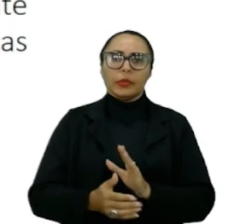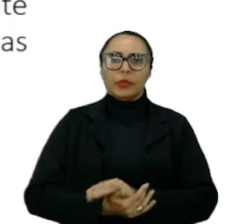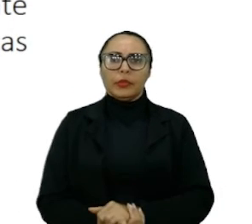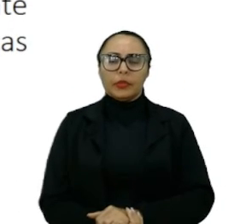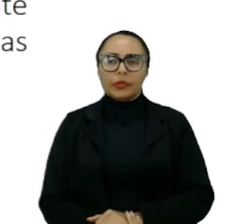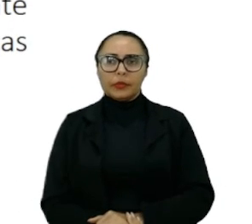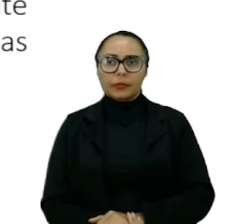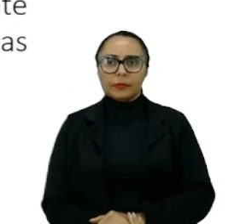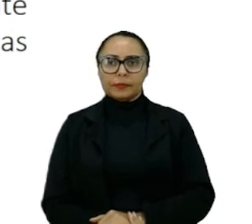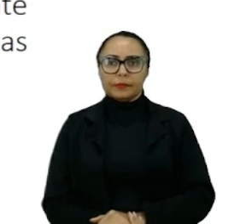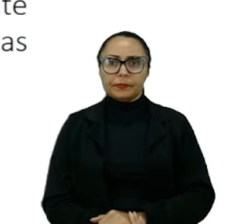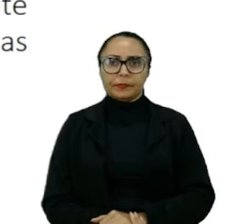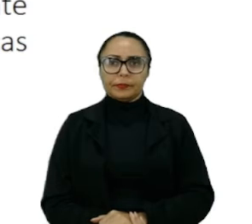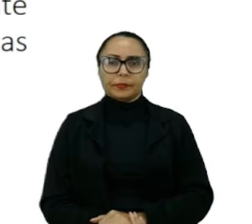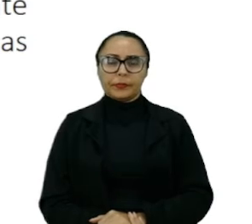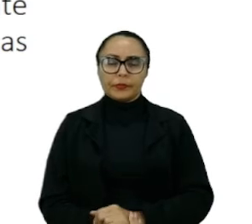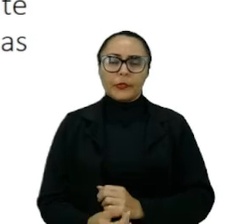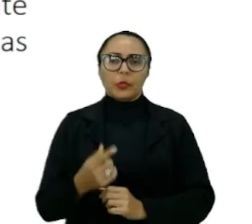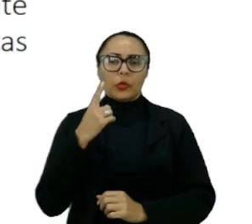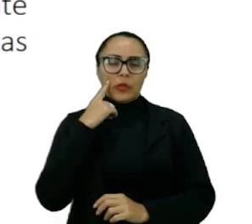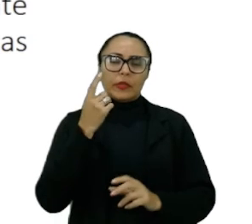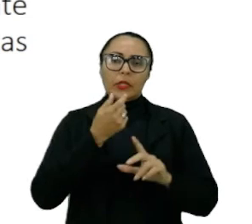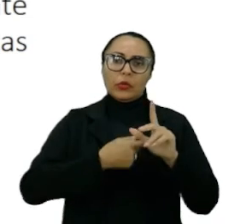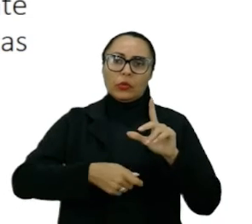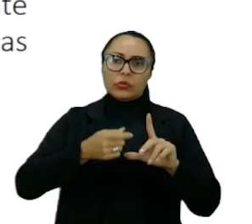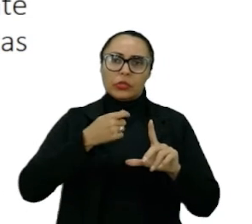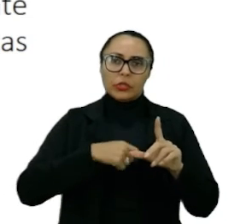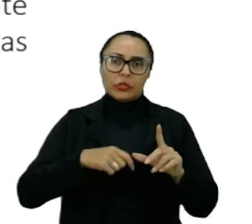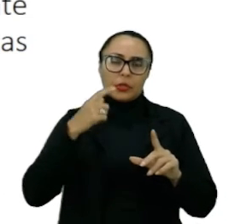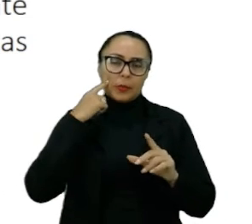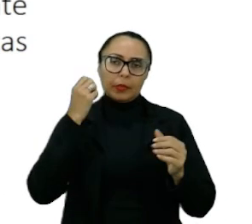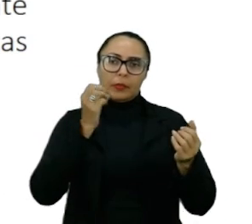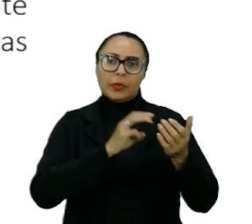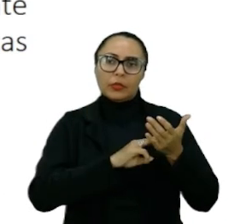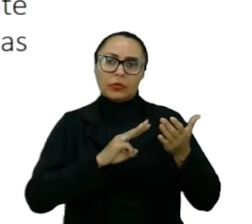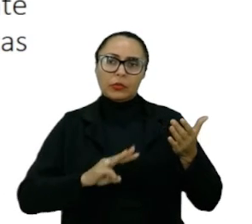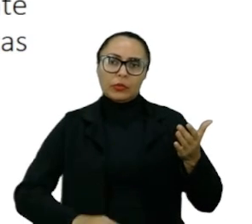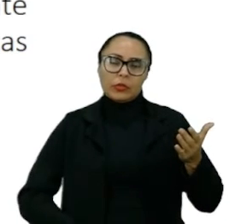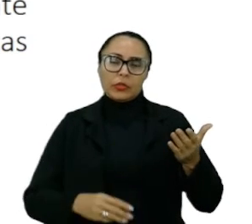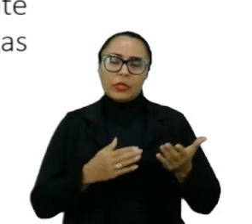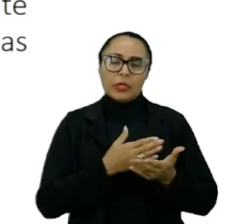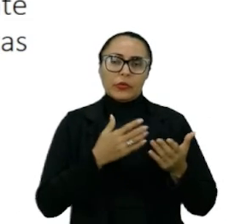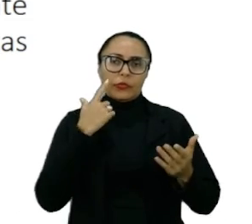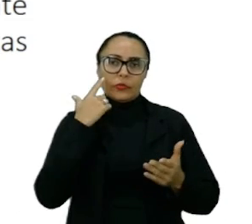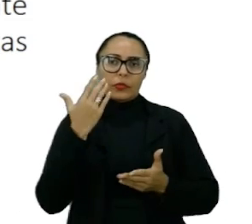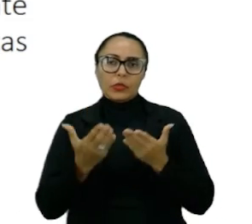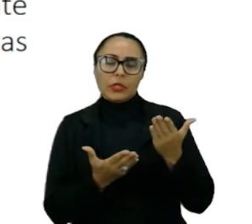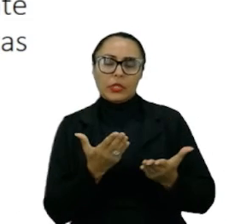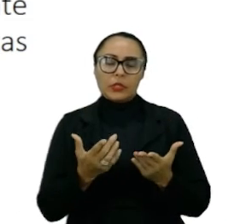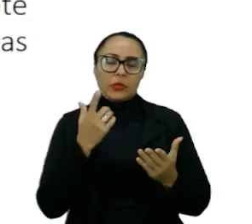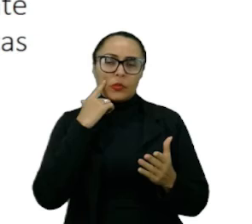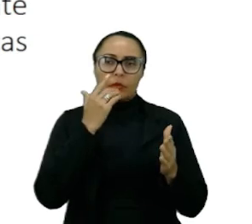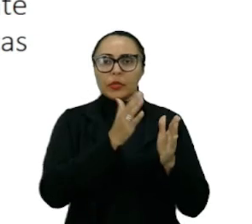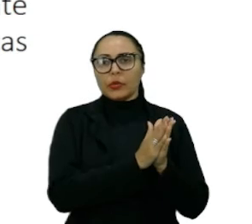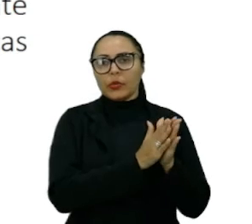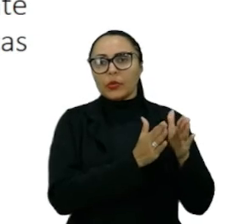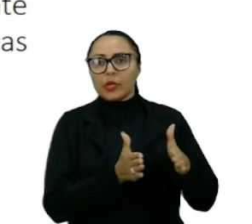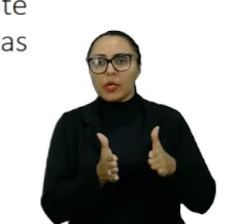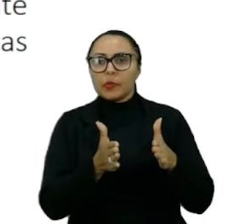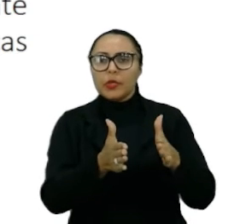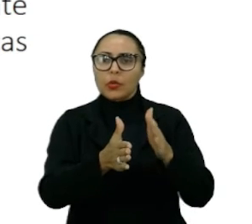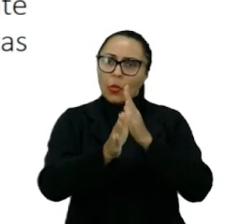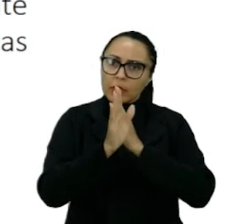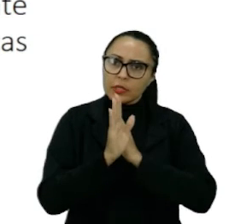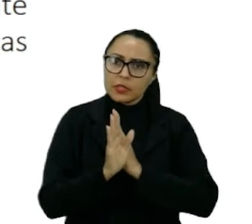Do ponto de vista logístico, a metodologia Kaizen fornece um caminho a ser seguido para